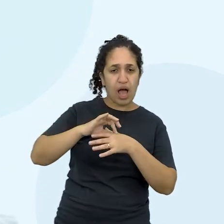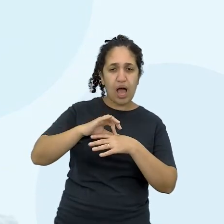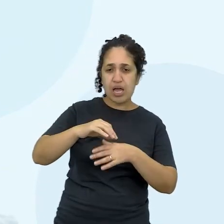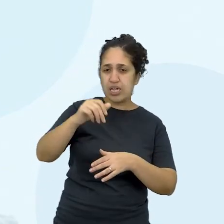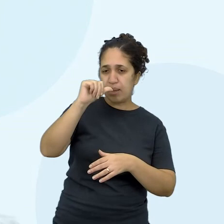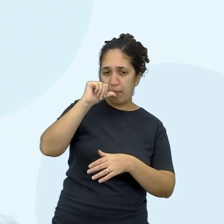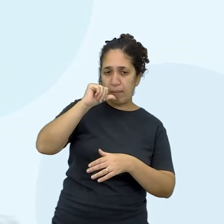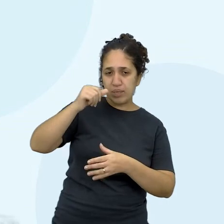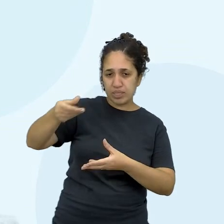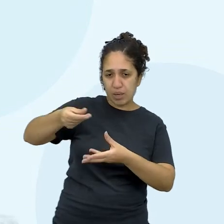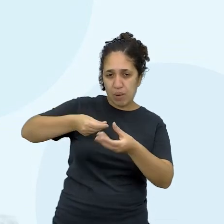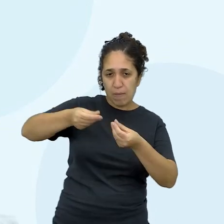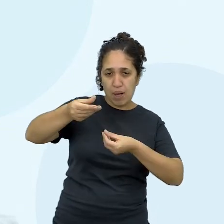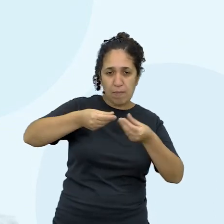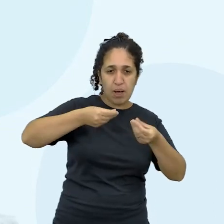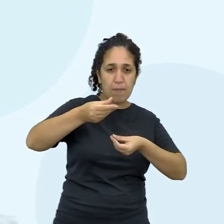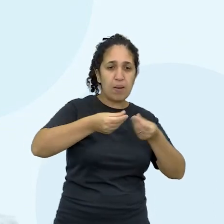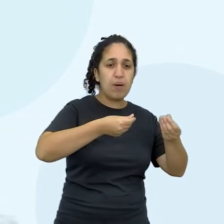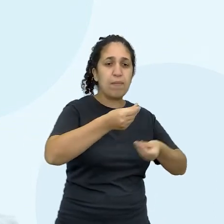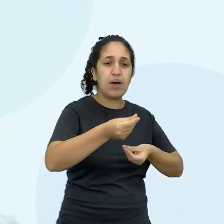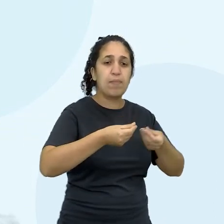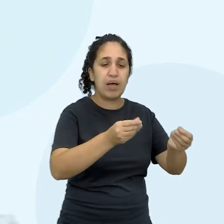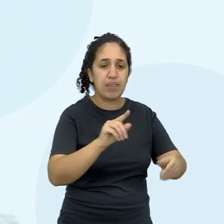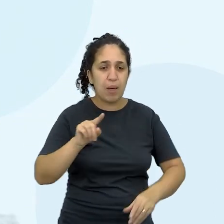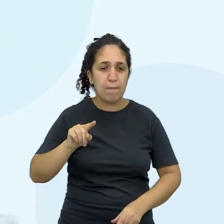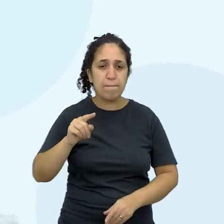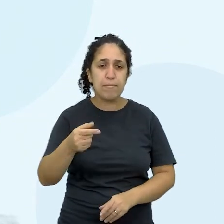bebida suficiente para a alimentação de